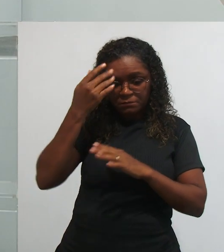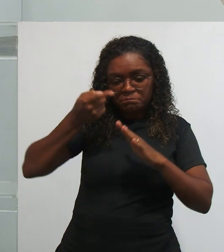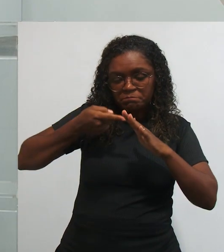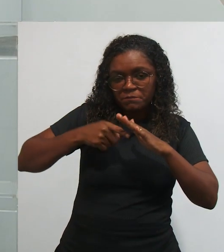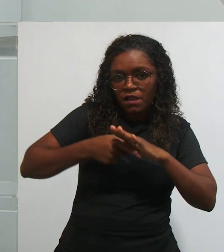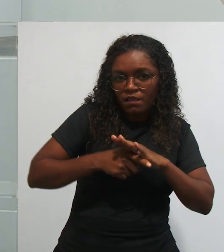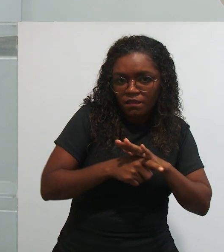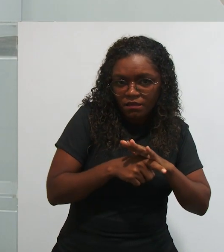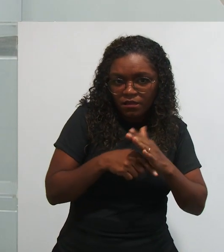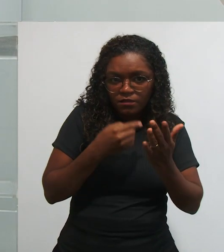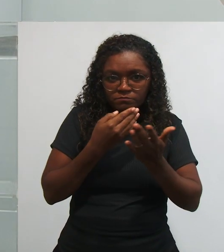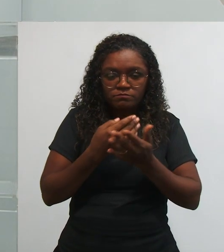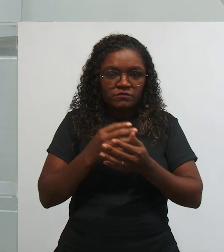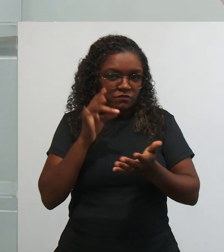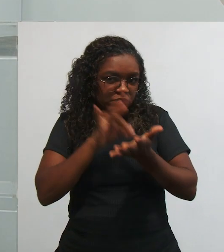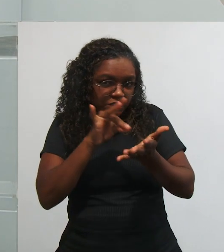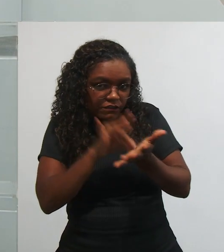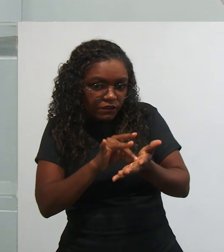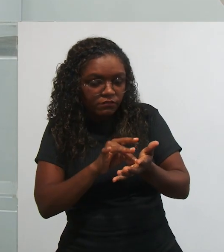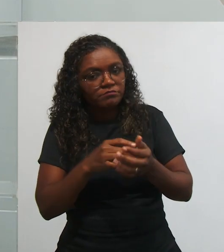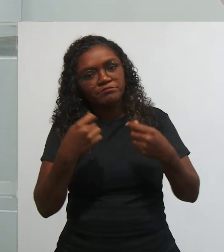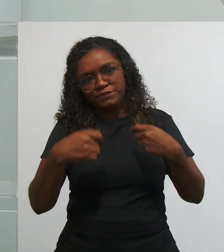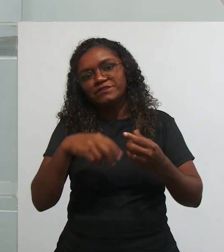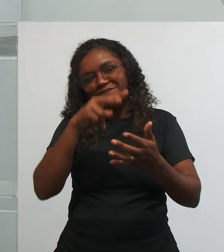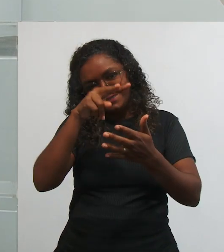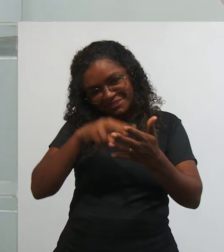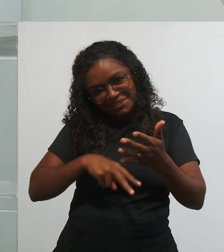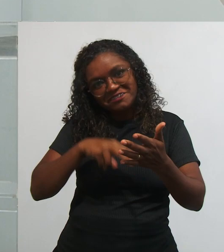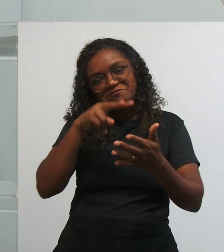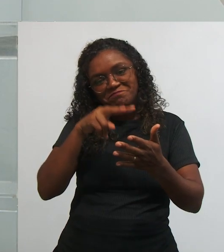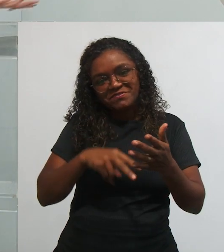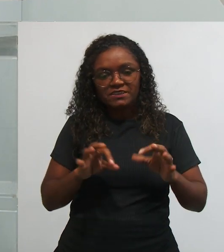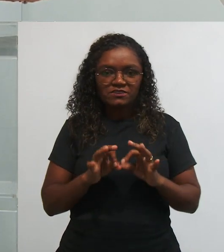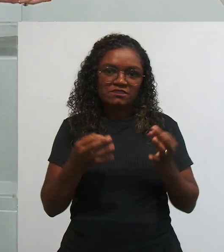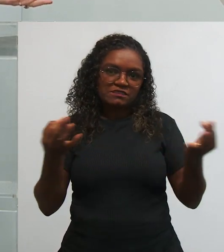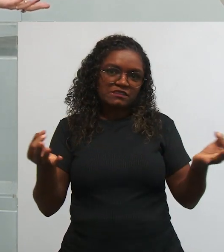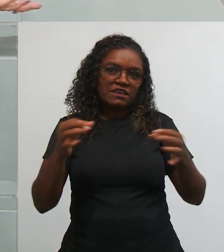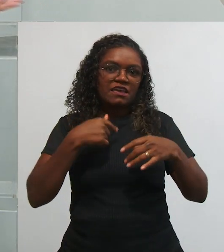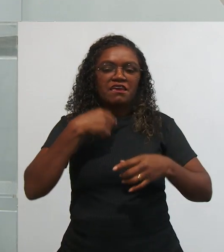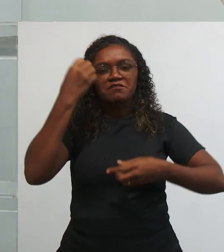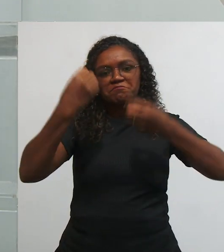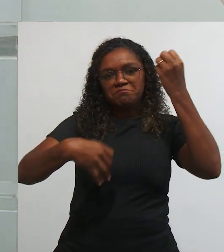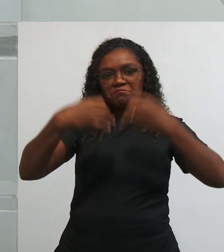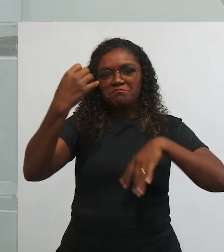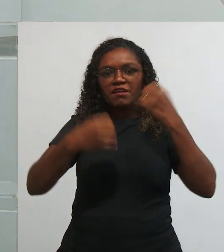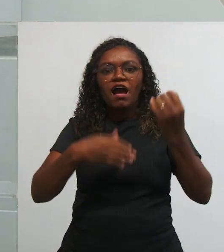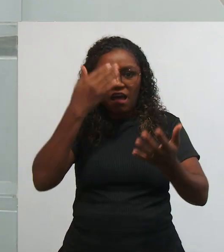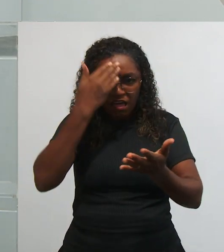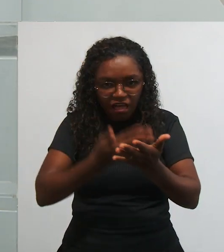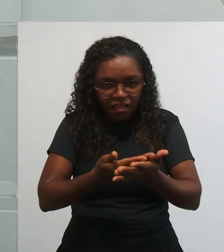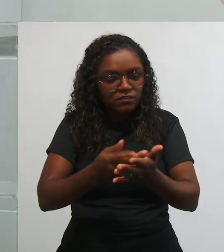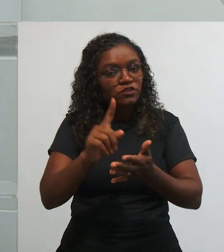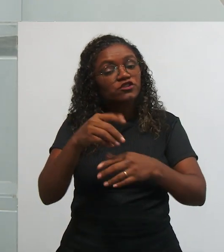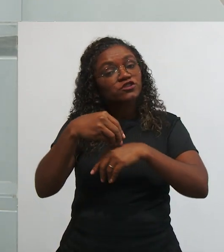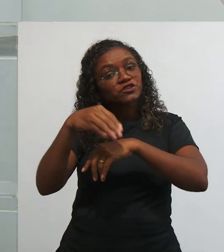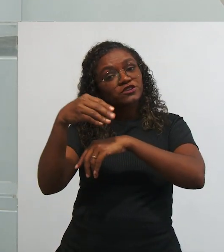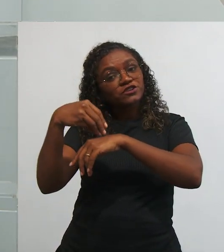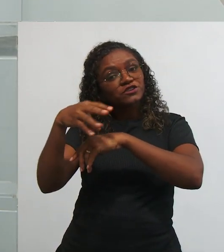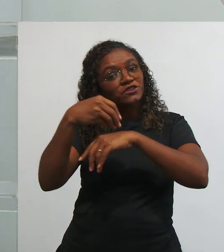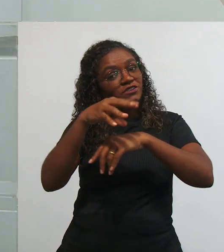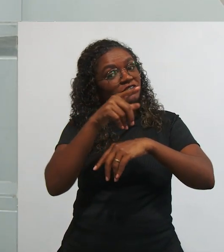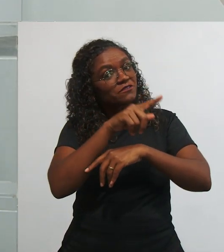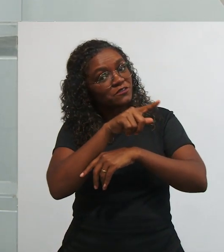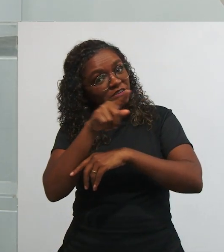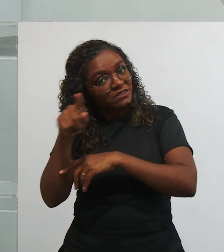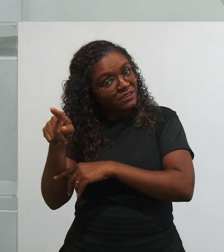isso na íntegra, se isso é verdade mesmo, você tem que ler o livro, né? Não vai acreditar no que eu tô falando, né, gente? Você vai lá, procura, eu tô dando as dicas